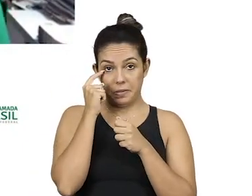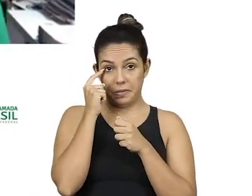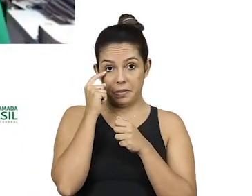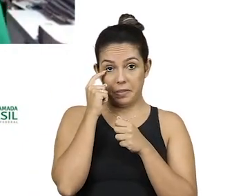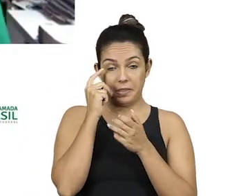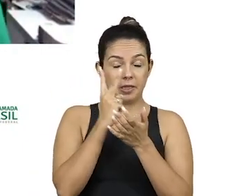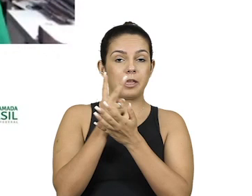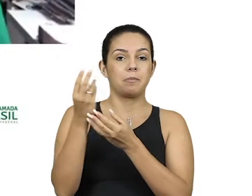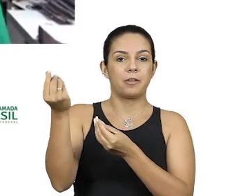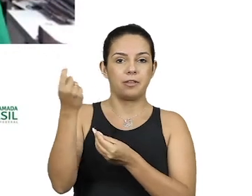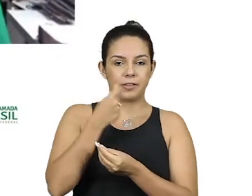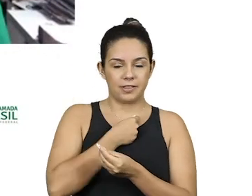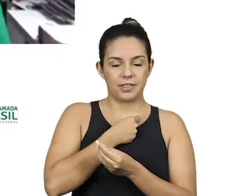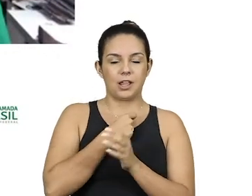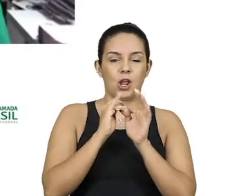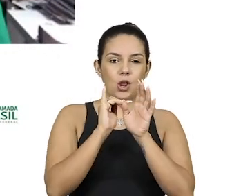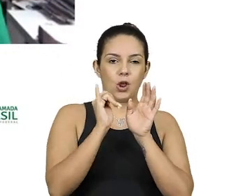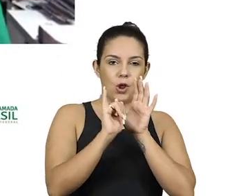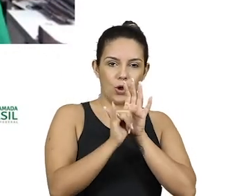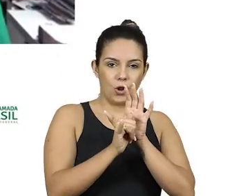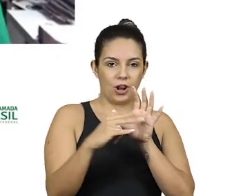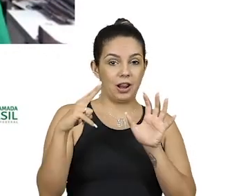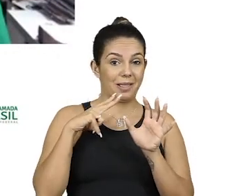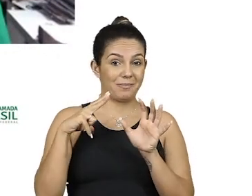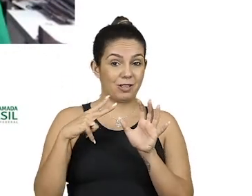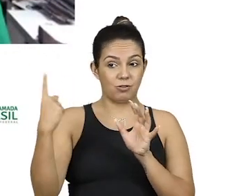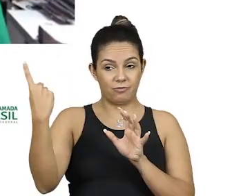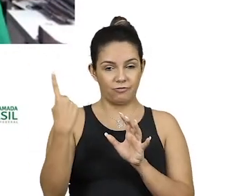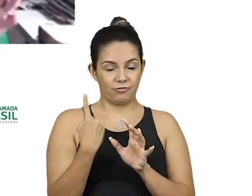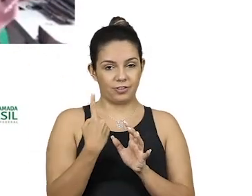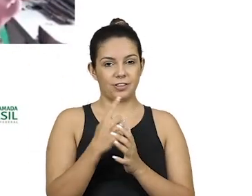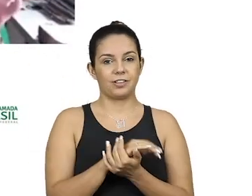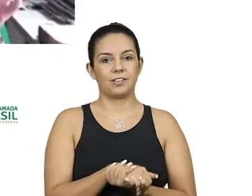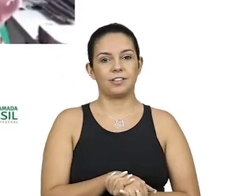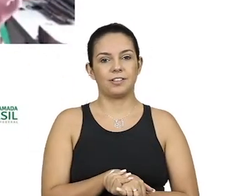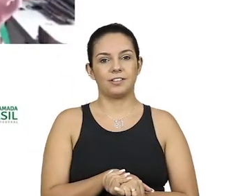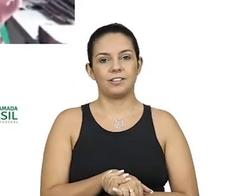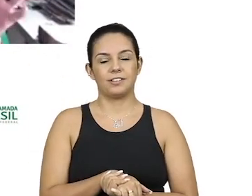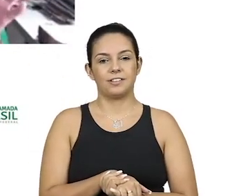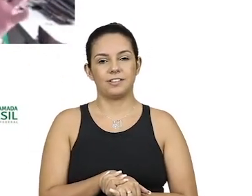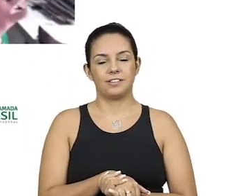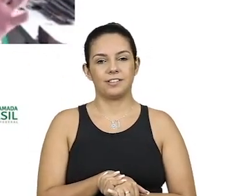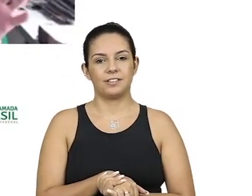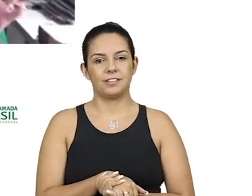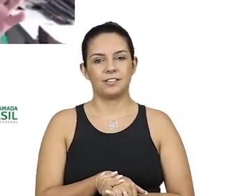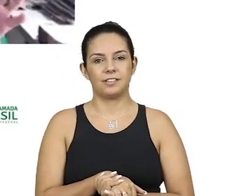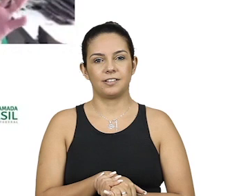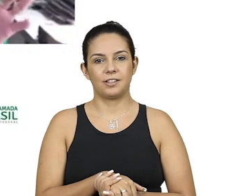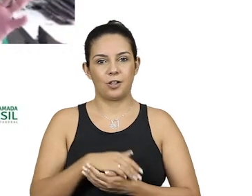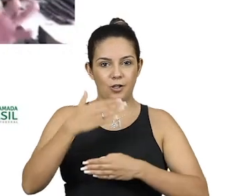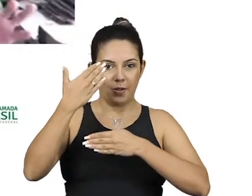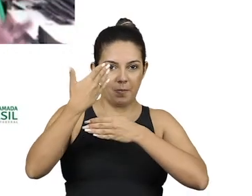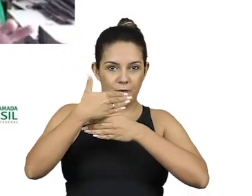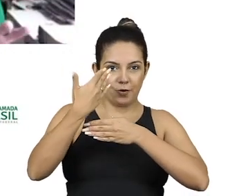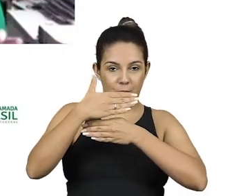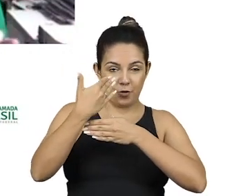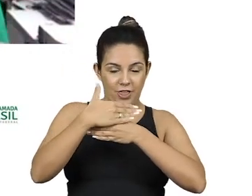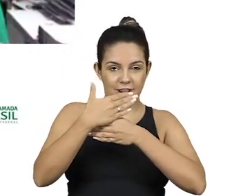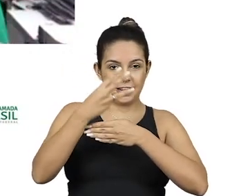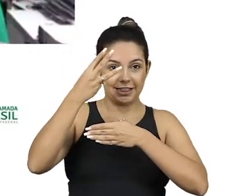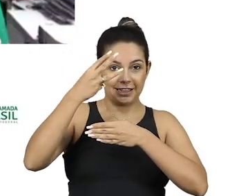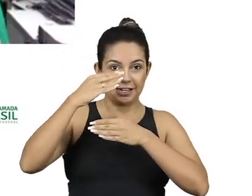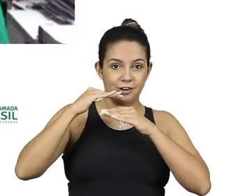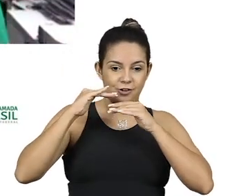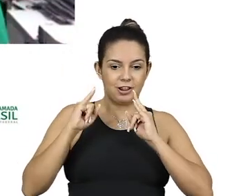sempre vinha entregar a crônica pessoalmente. Isso você me contou uma vez. Na portaria do 3º andar,